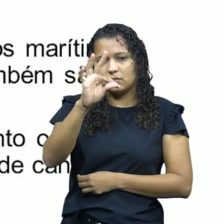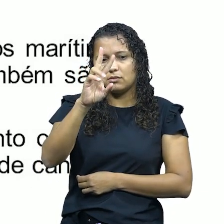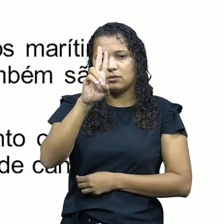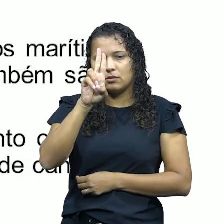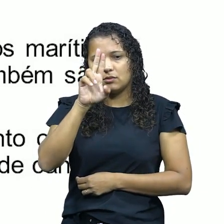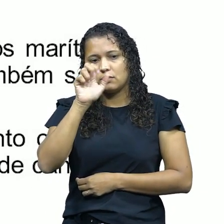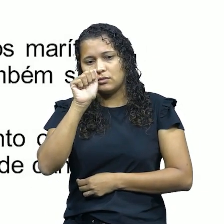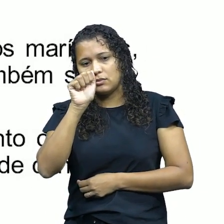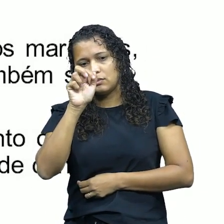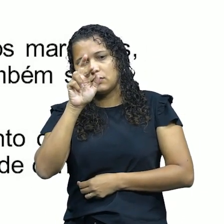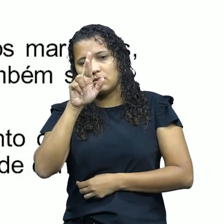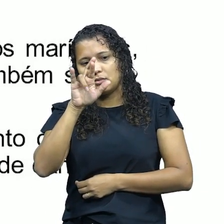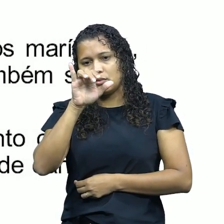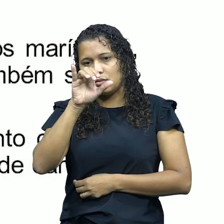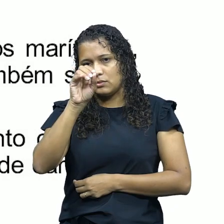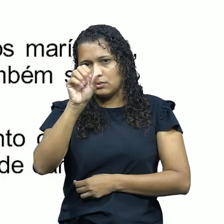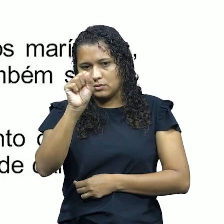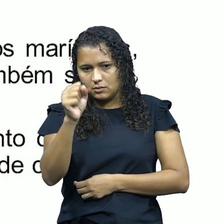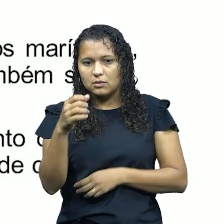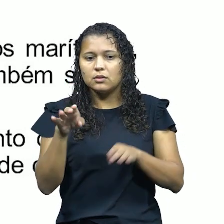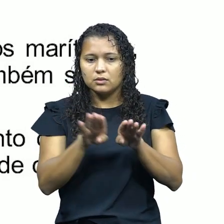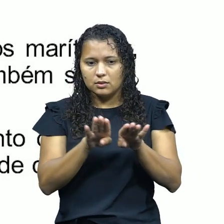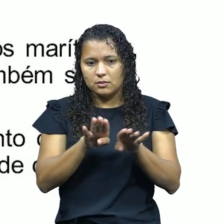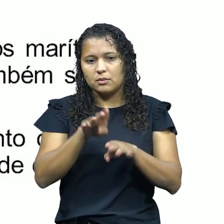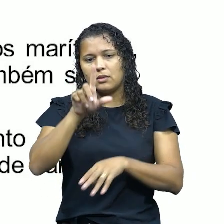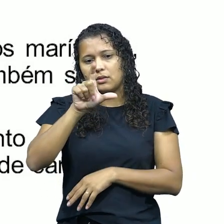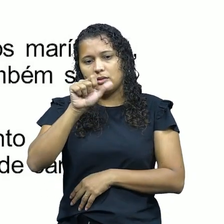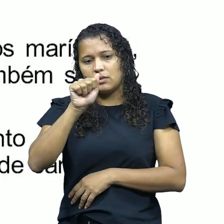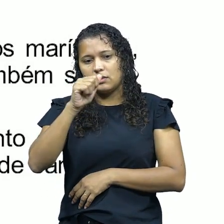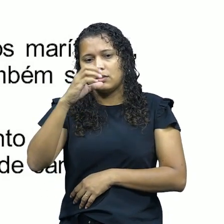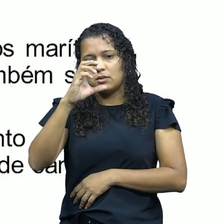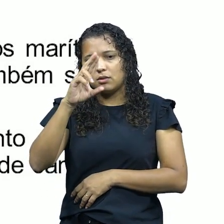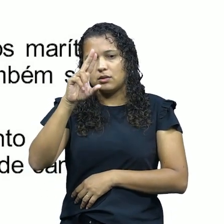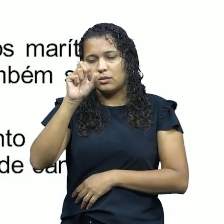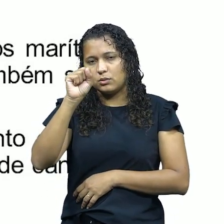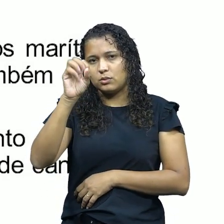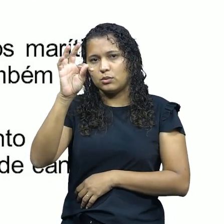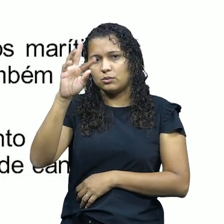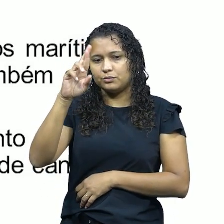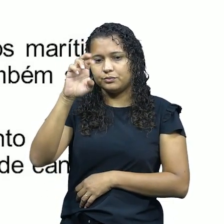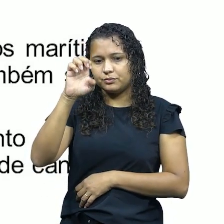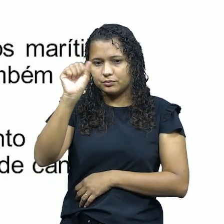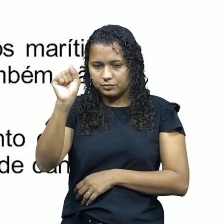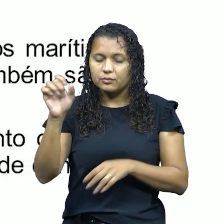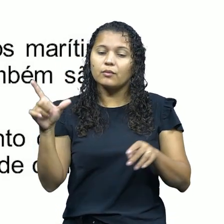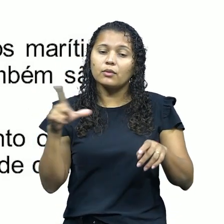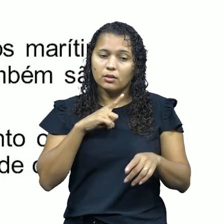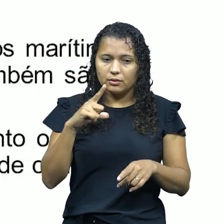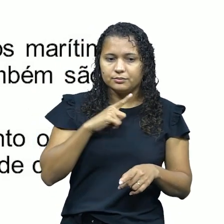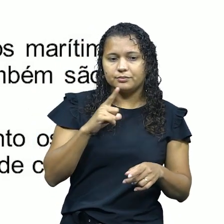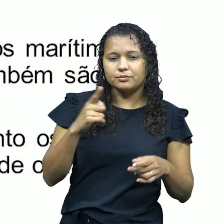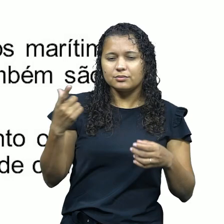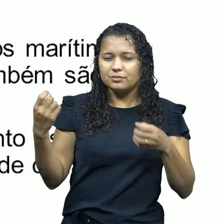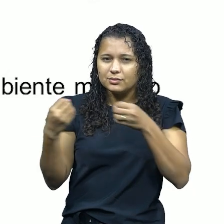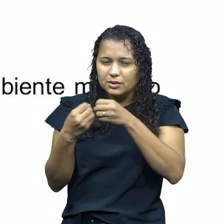os lacustres, eles estão localizados em contato com lagos e com o mar através de canais de